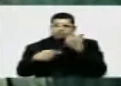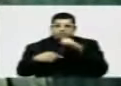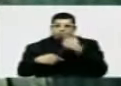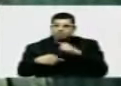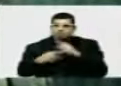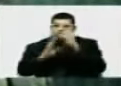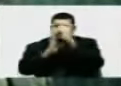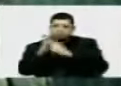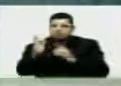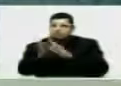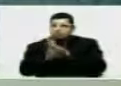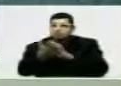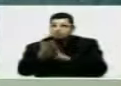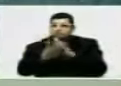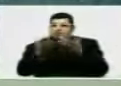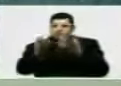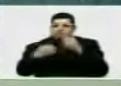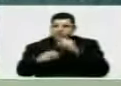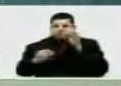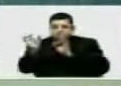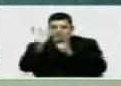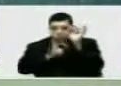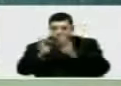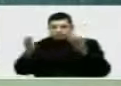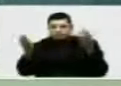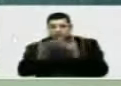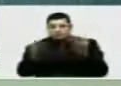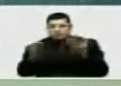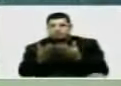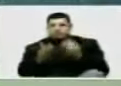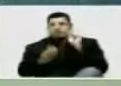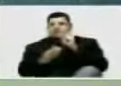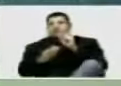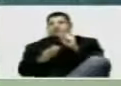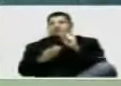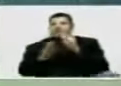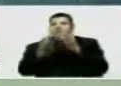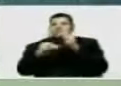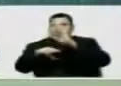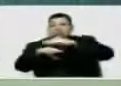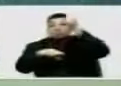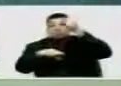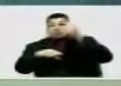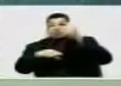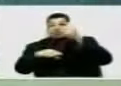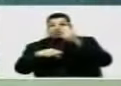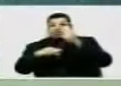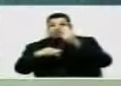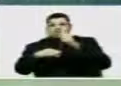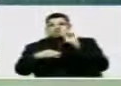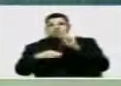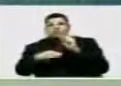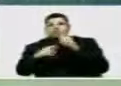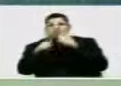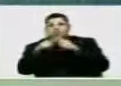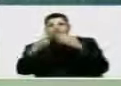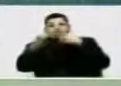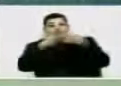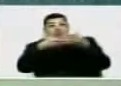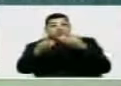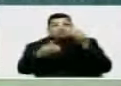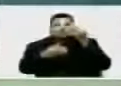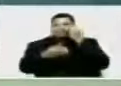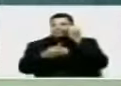não temos o direito. O que está em jogo nesse momento é algo muito mais elevado do que